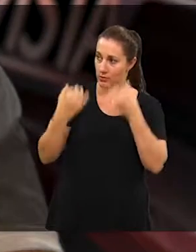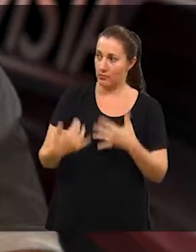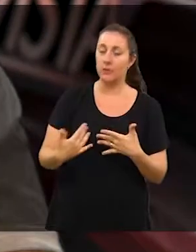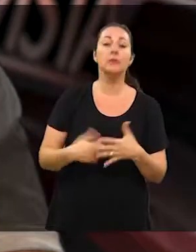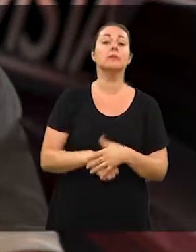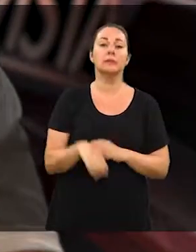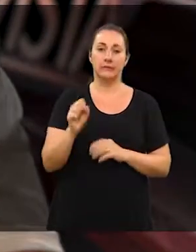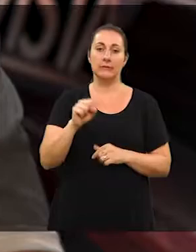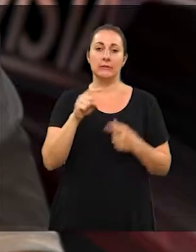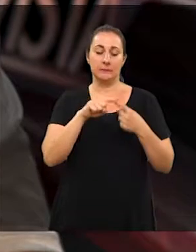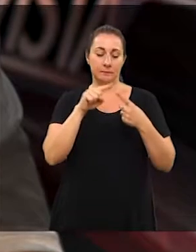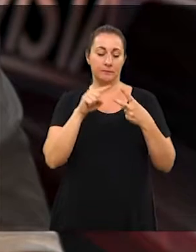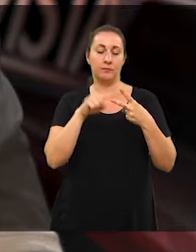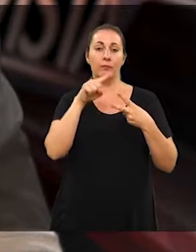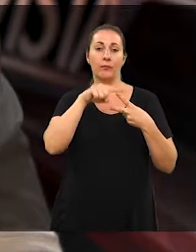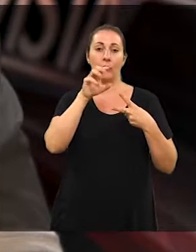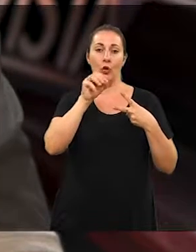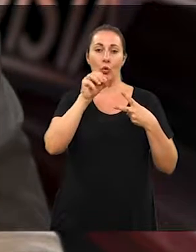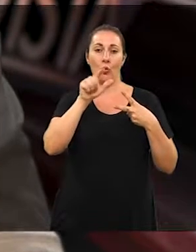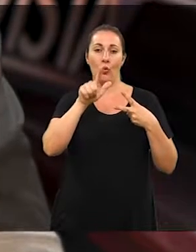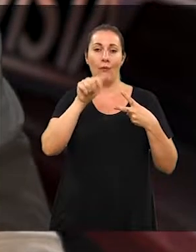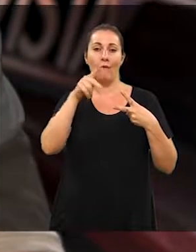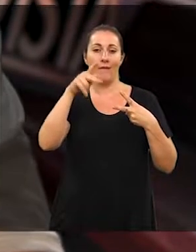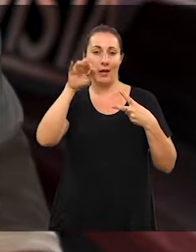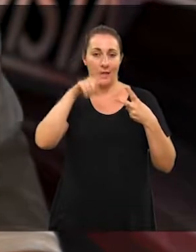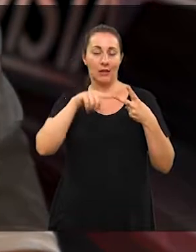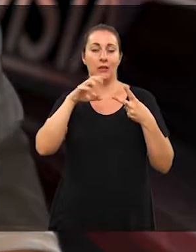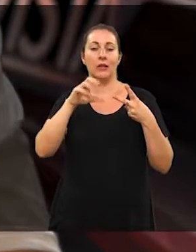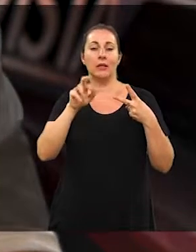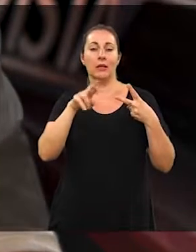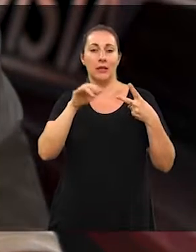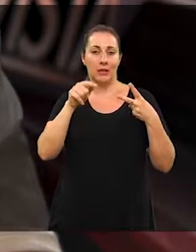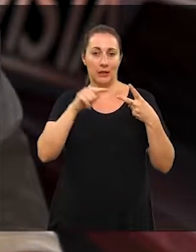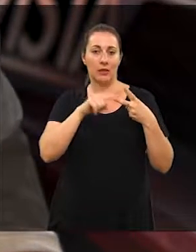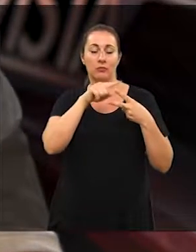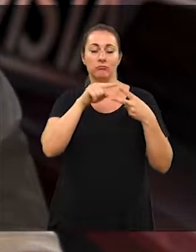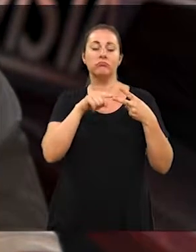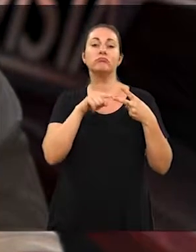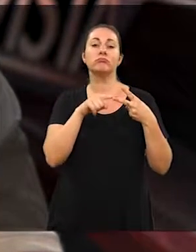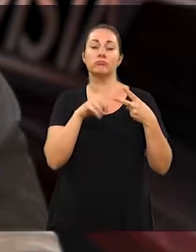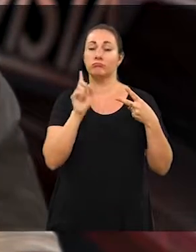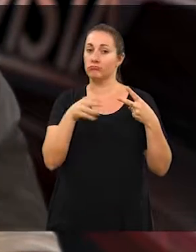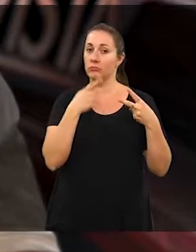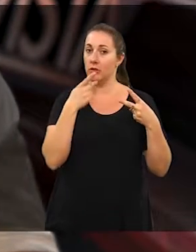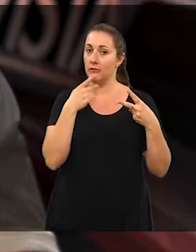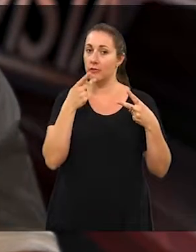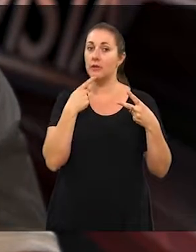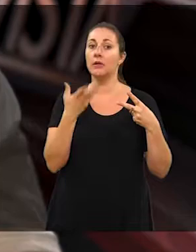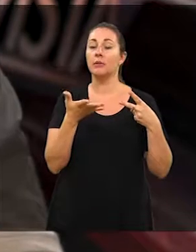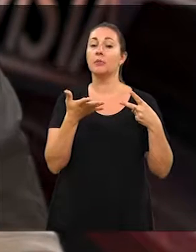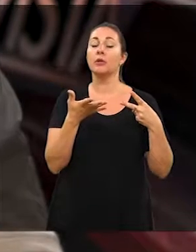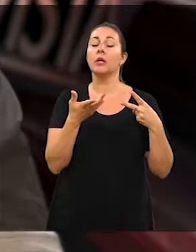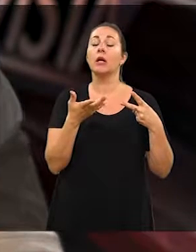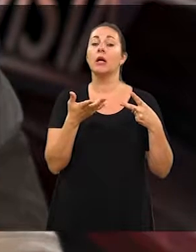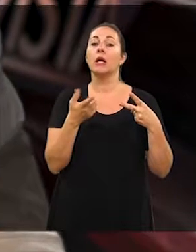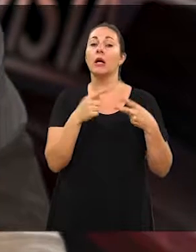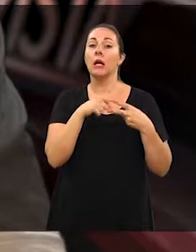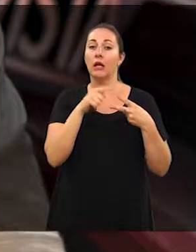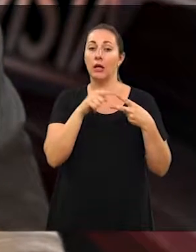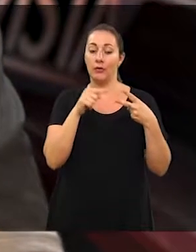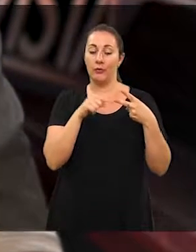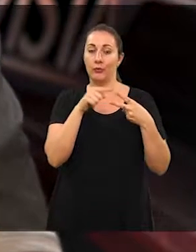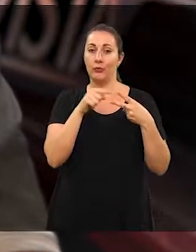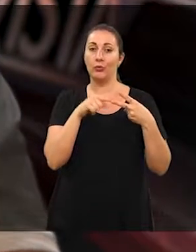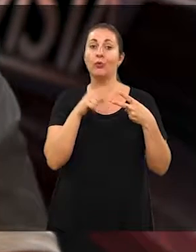Nós estamos buscando essas parcerias com as empresas, porque também, assim como outro projeto que nós falamos no bloco anterior, né, do Prêmio Gestor Escolar,